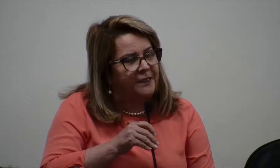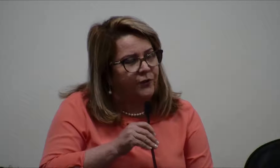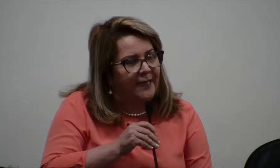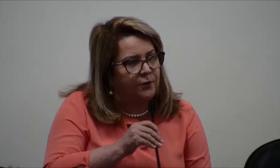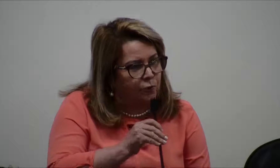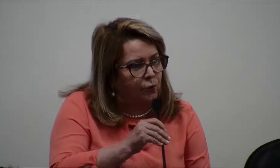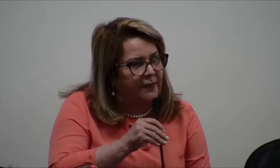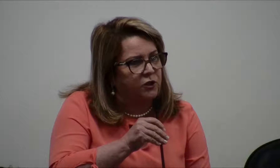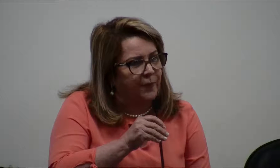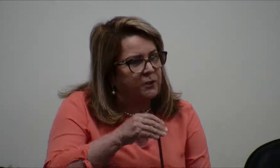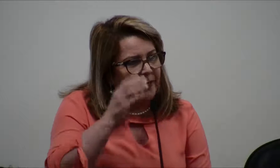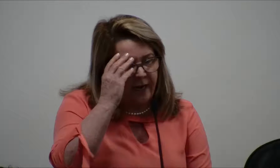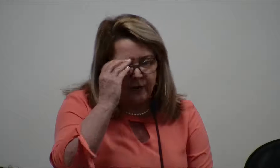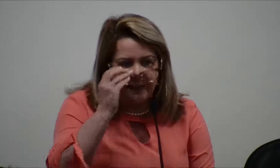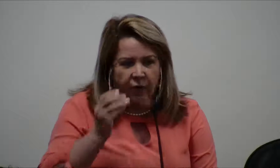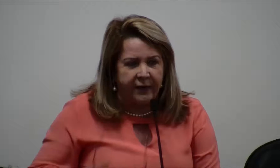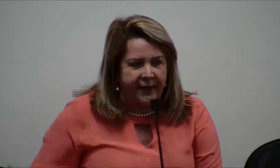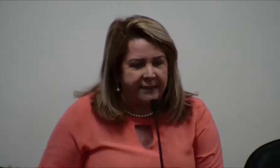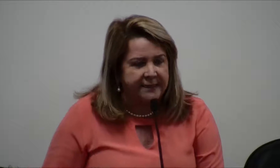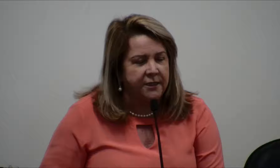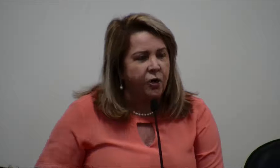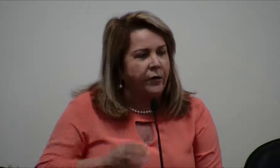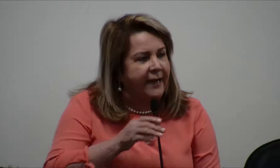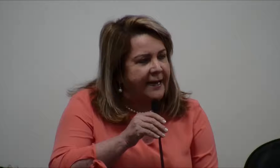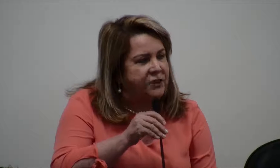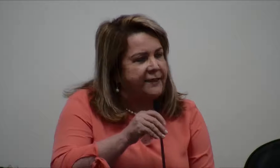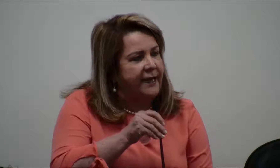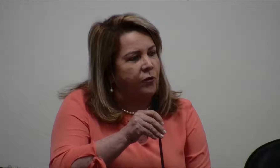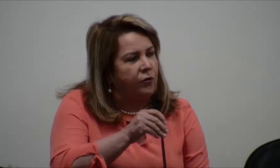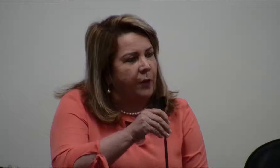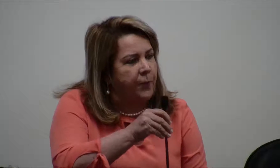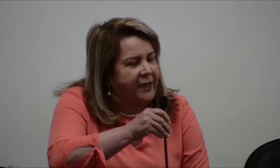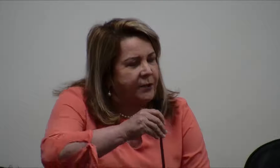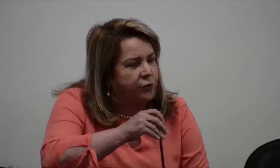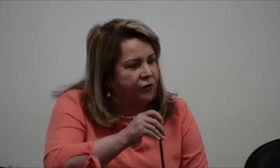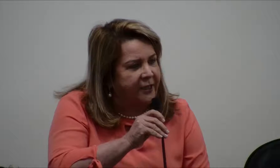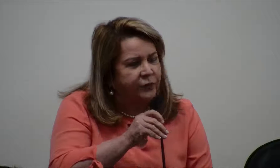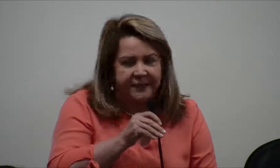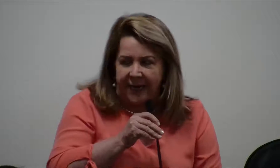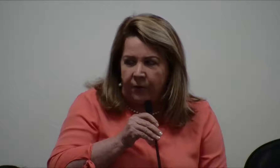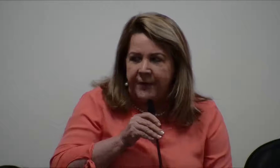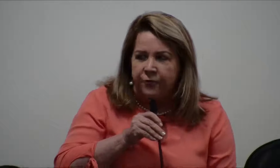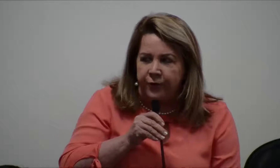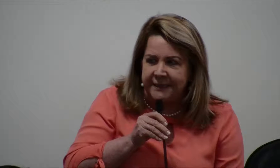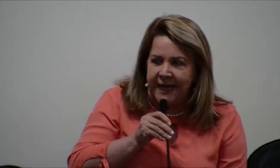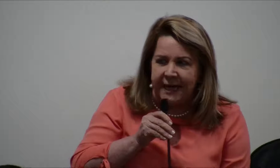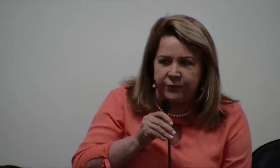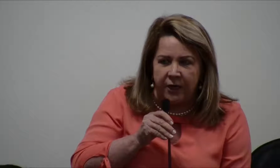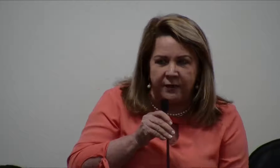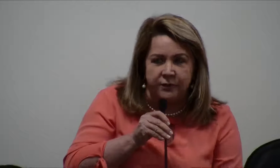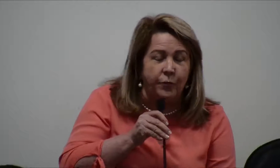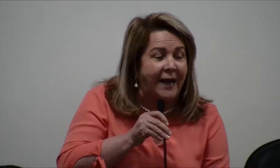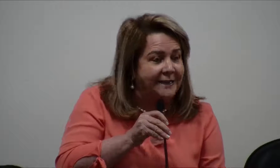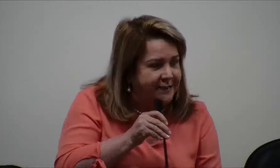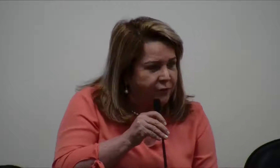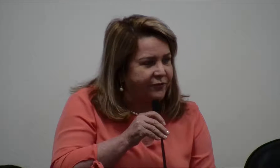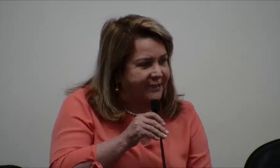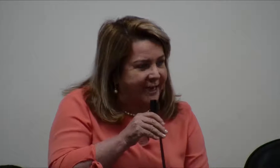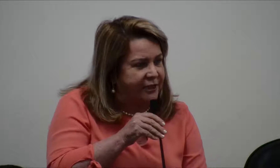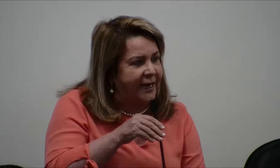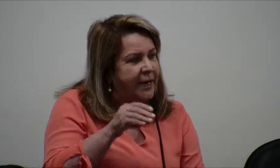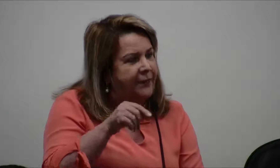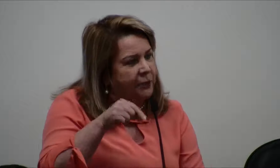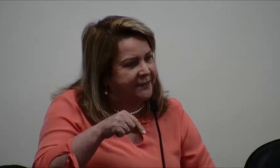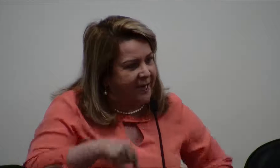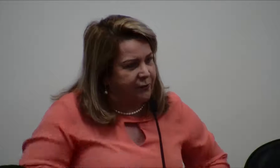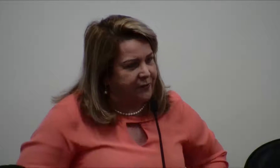verdade, eu quis falar tudo isso para explicar o que é o CRAS. O CRAS é um programa do governo federal, foi instalado no Brasil, na